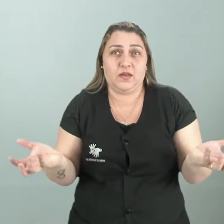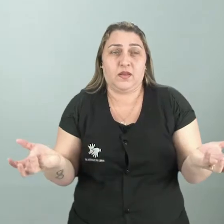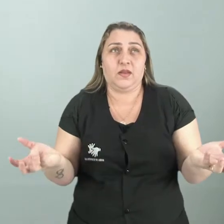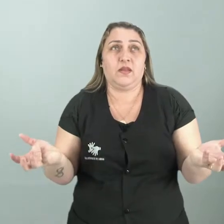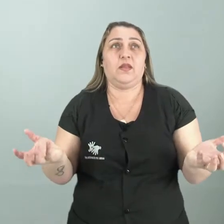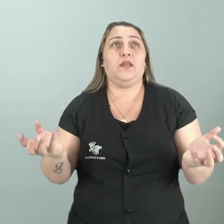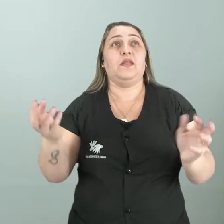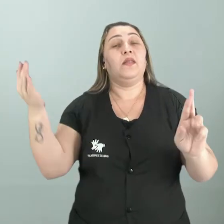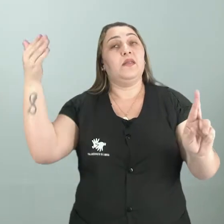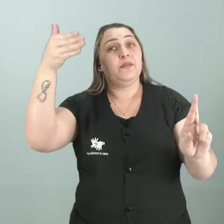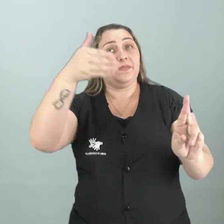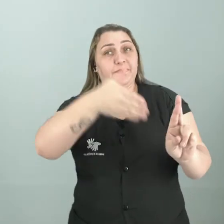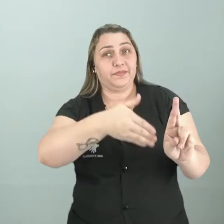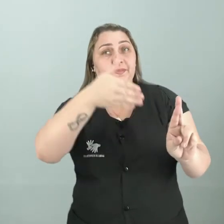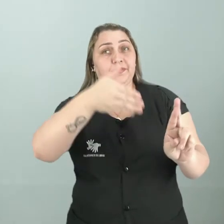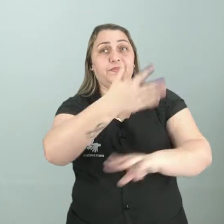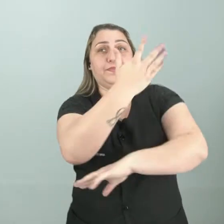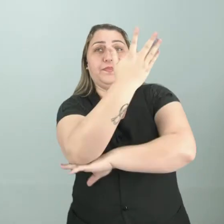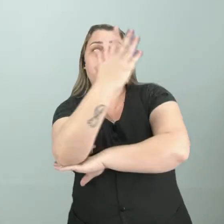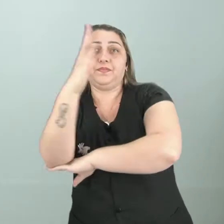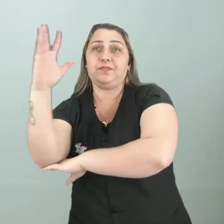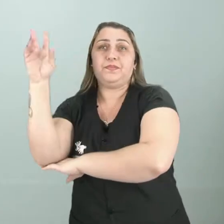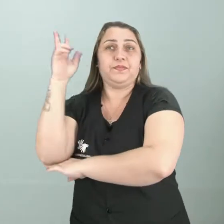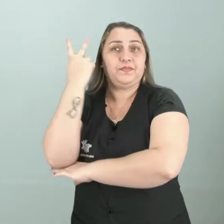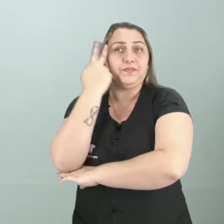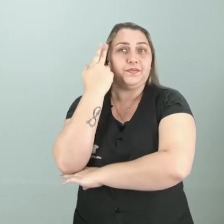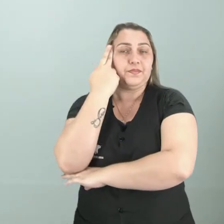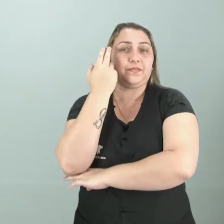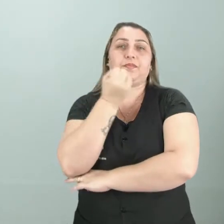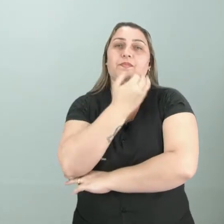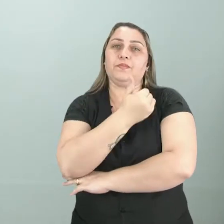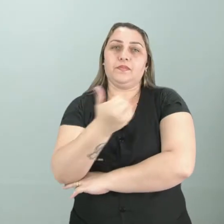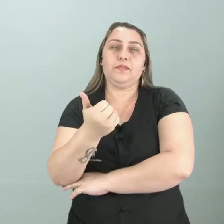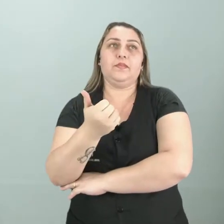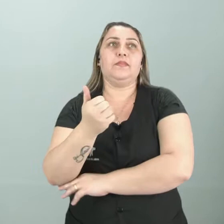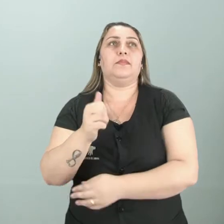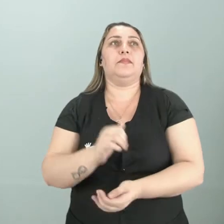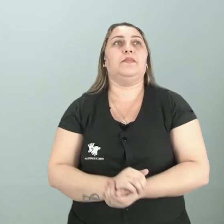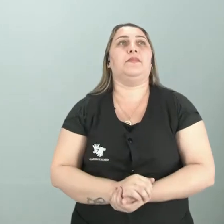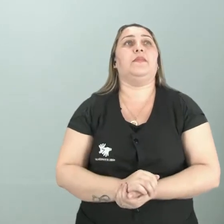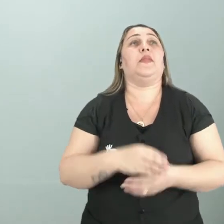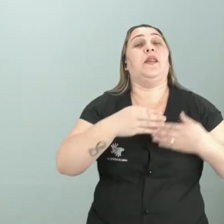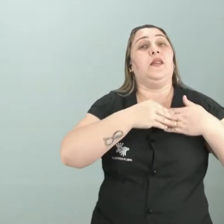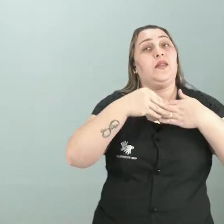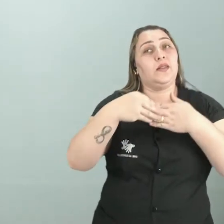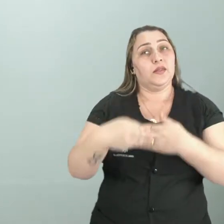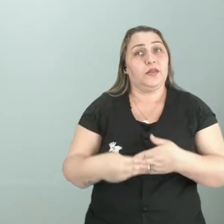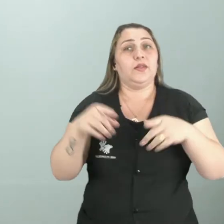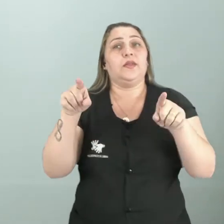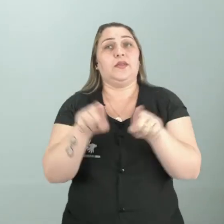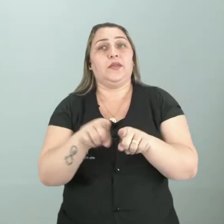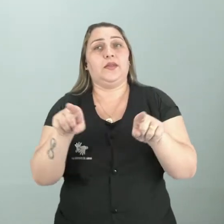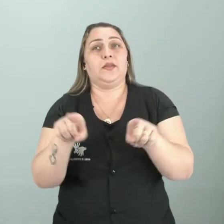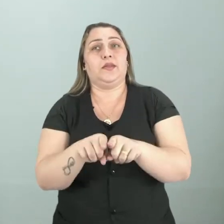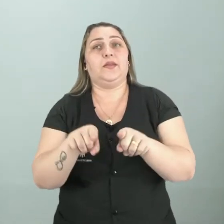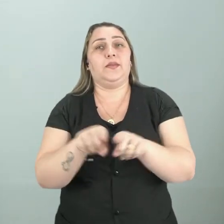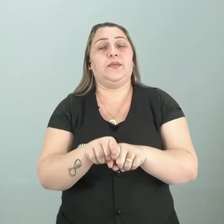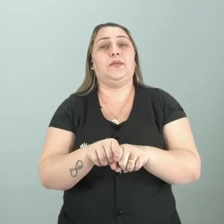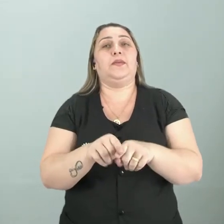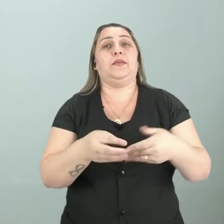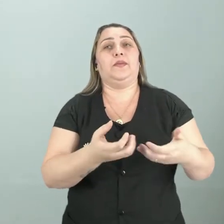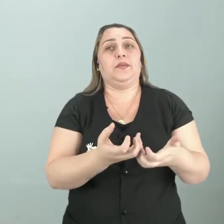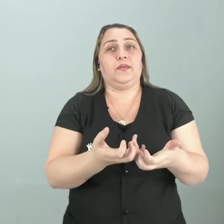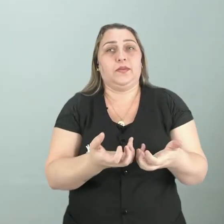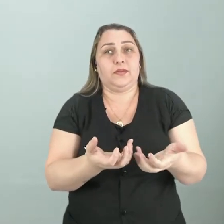a representação de uma paisagem natural. Muito bem. Eu trouxe uma outra maquete também, que